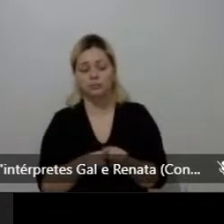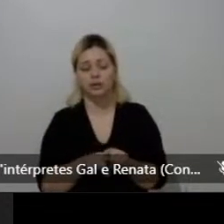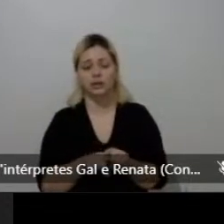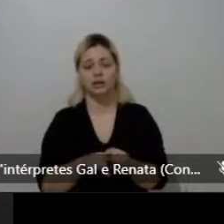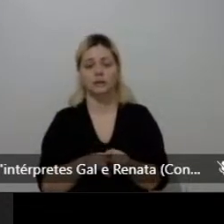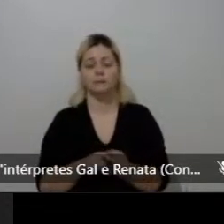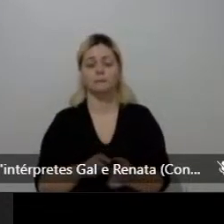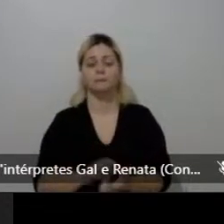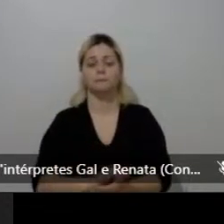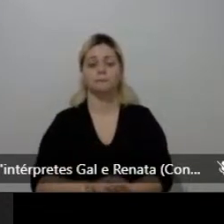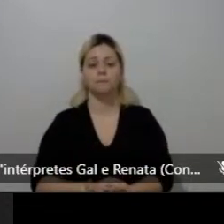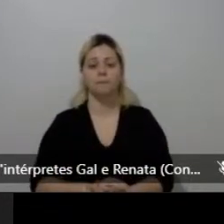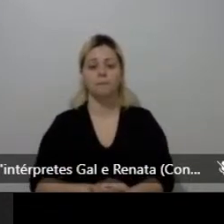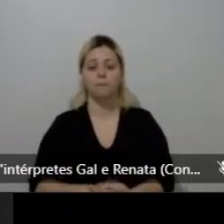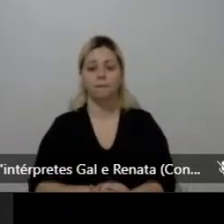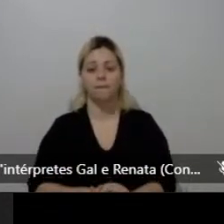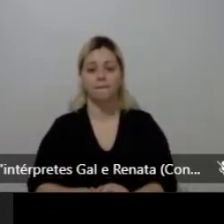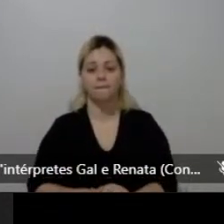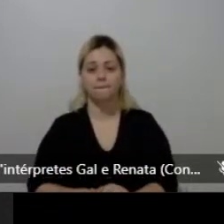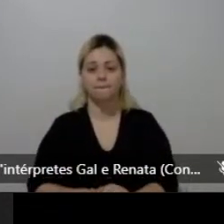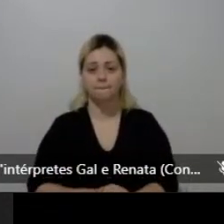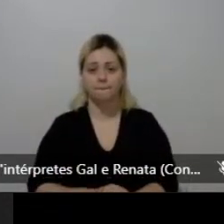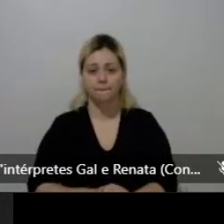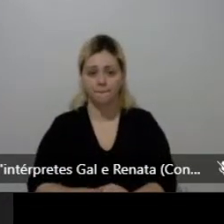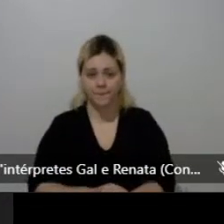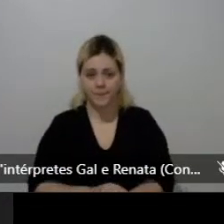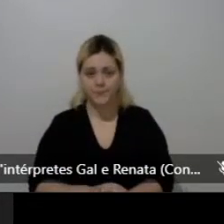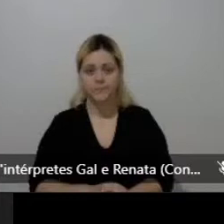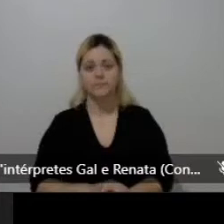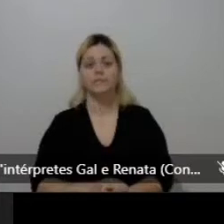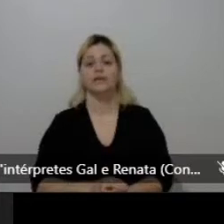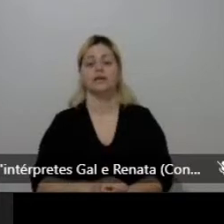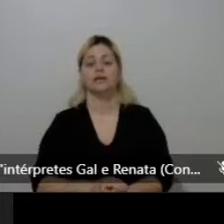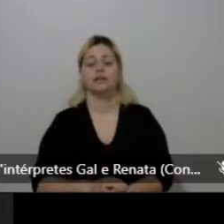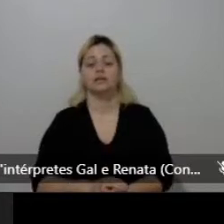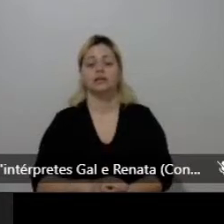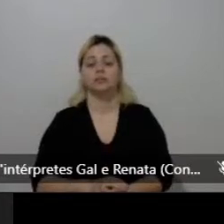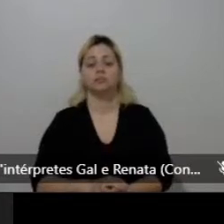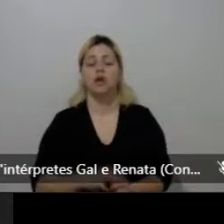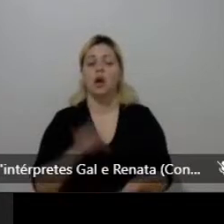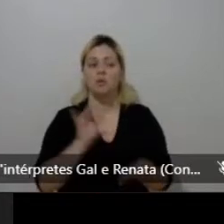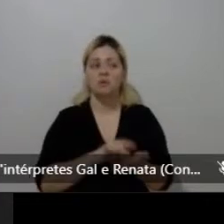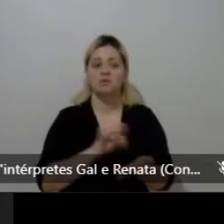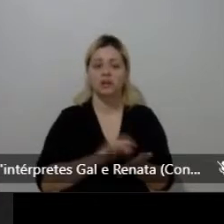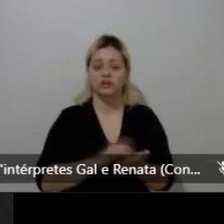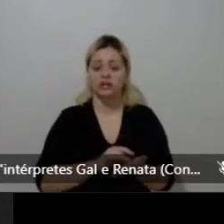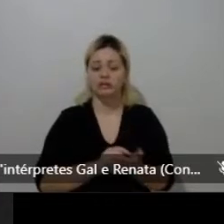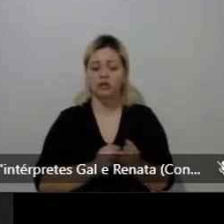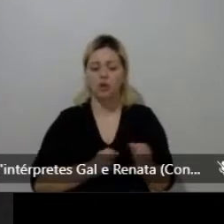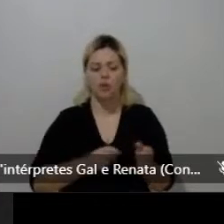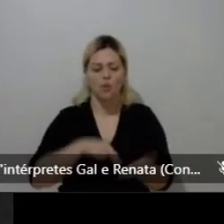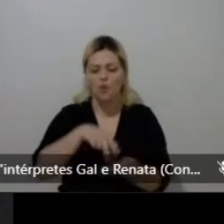agronegócio, né? Com a maricultura, as fazendas marinhas, uma verdadeira corrida do ouro,